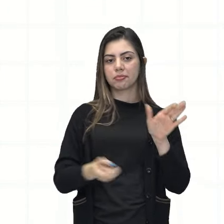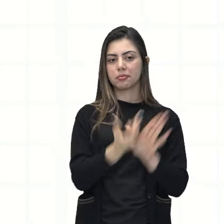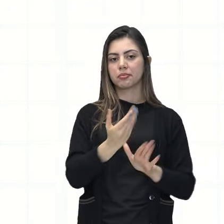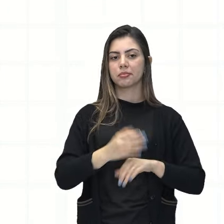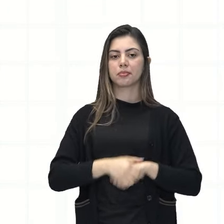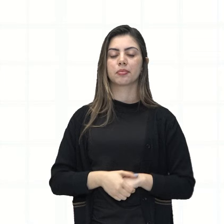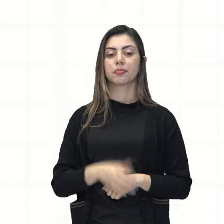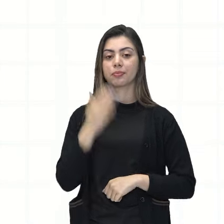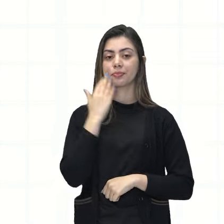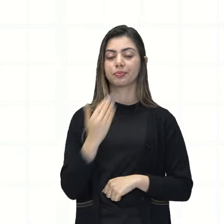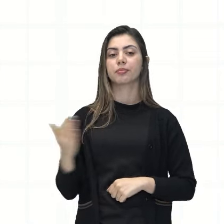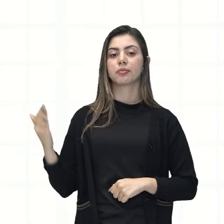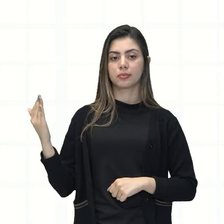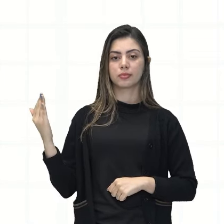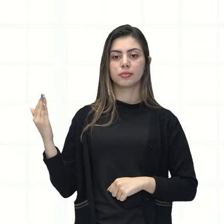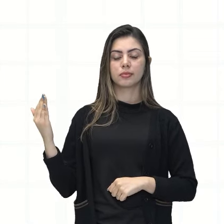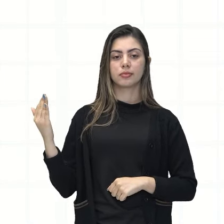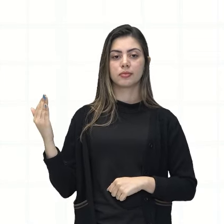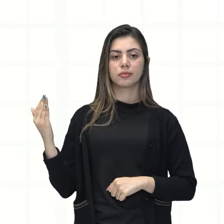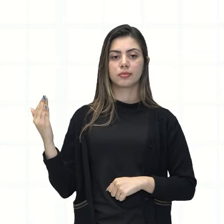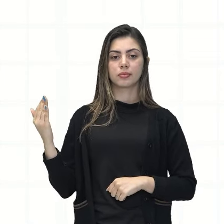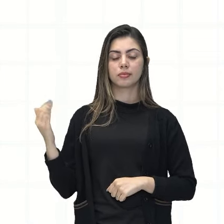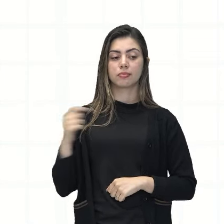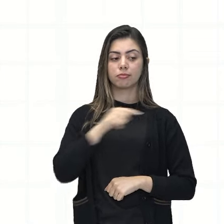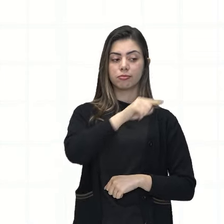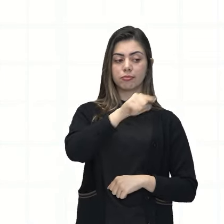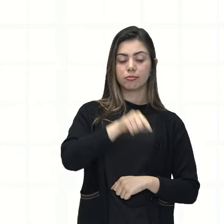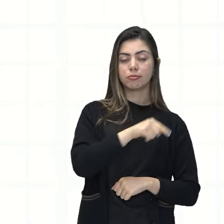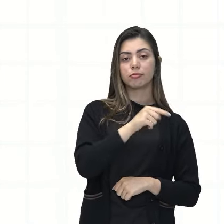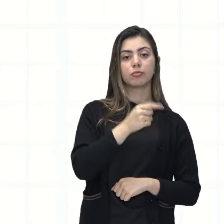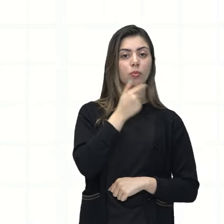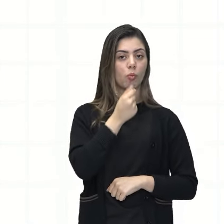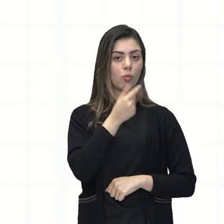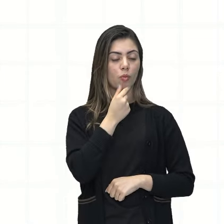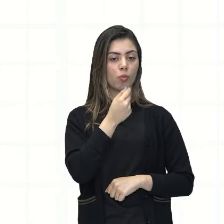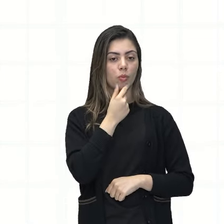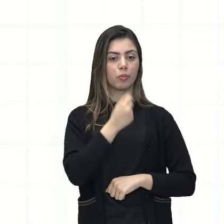boys. Os meninos, os rapazes.